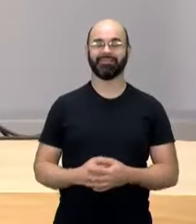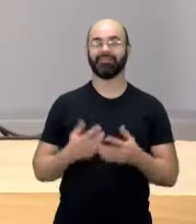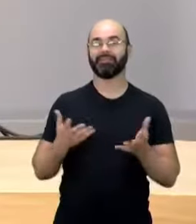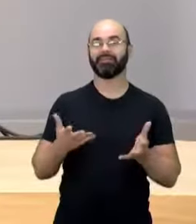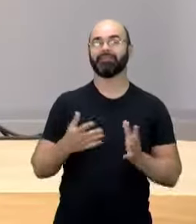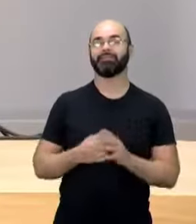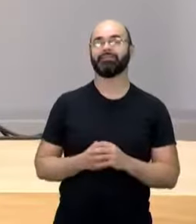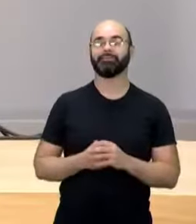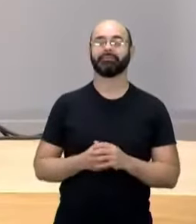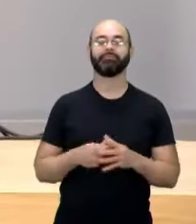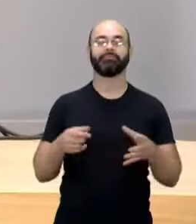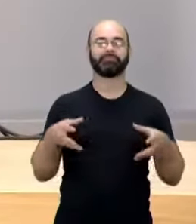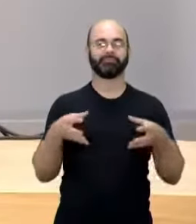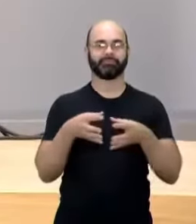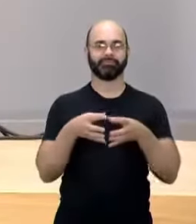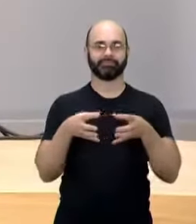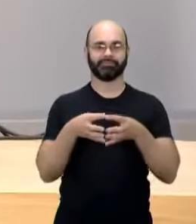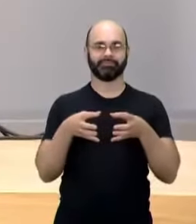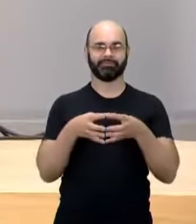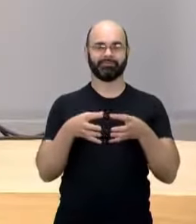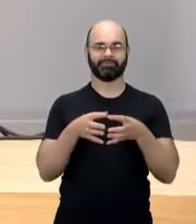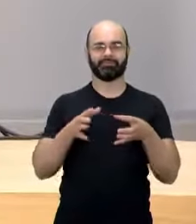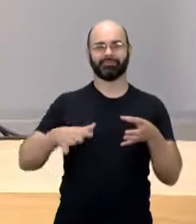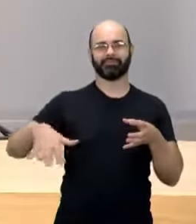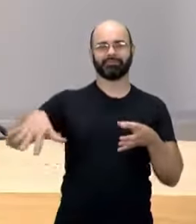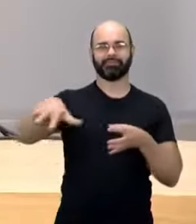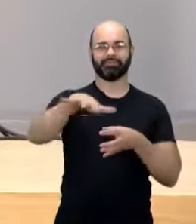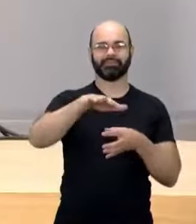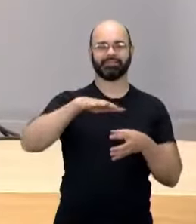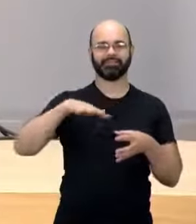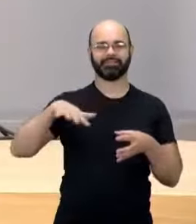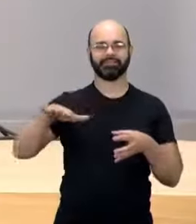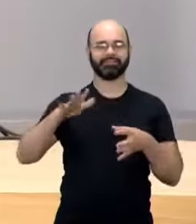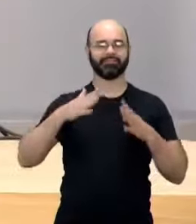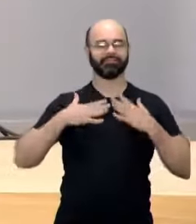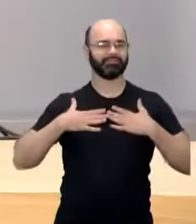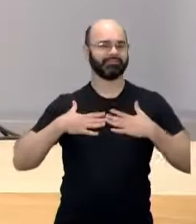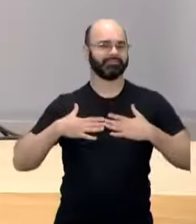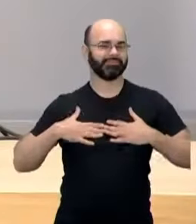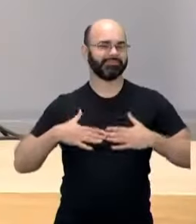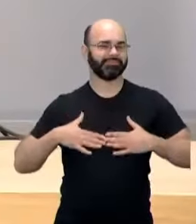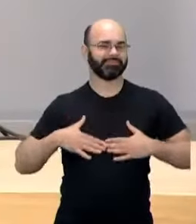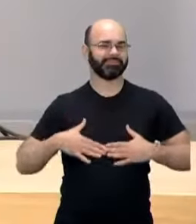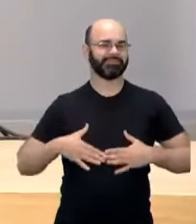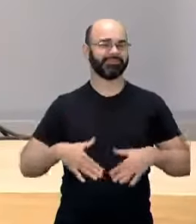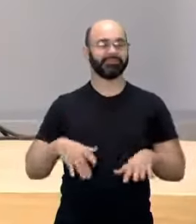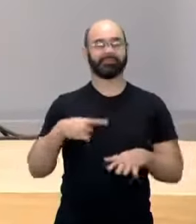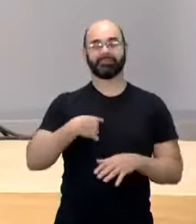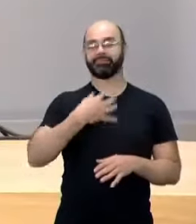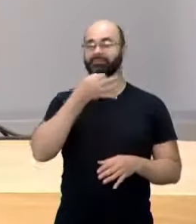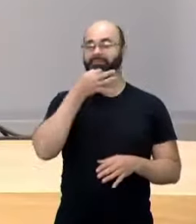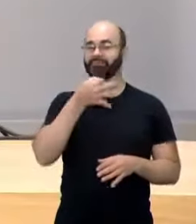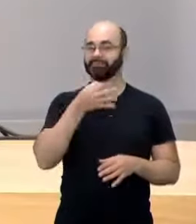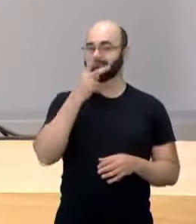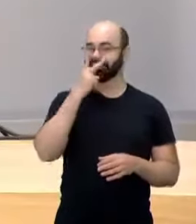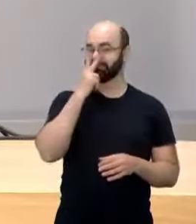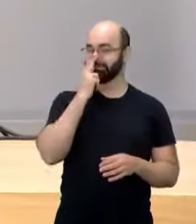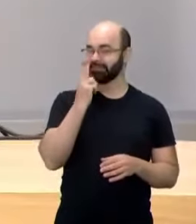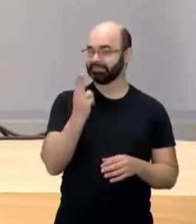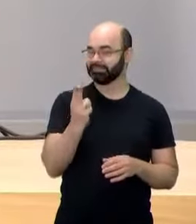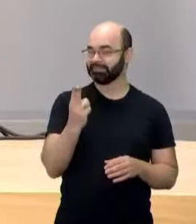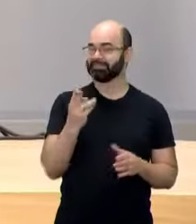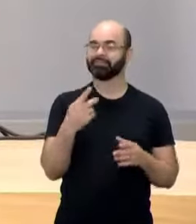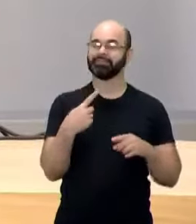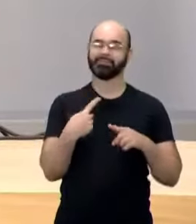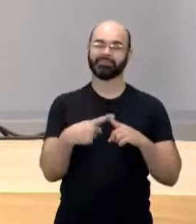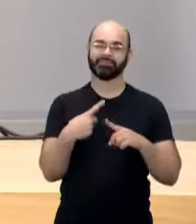Olha, nosso público nesse momento está um pouquinho baixo. Justamente acredito que seja pelo